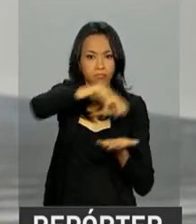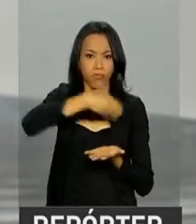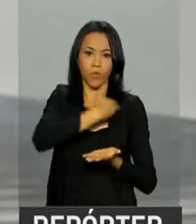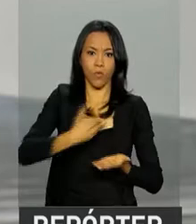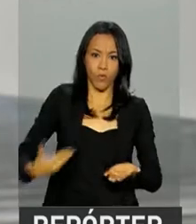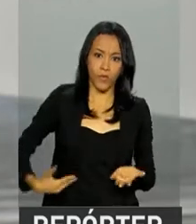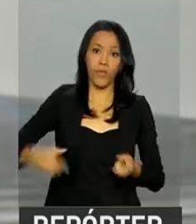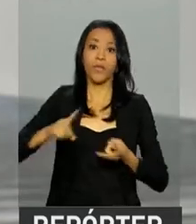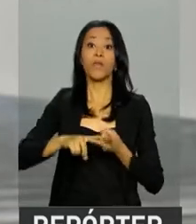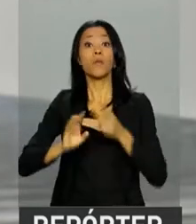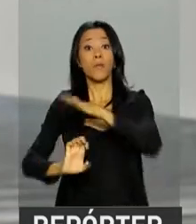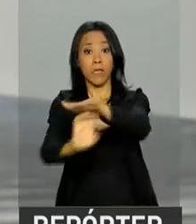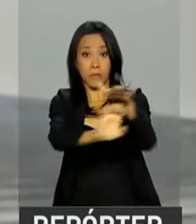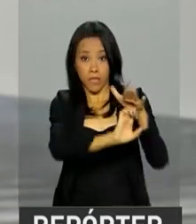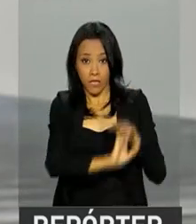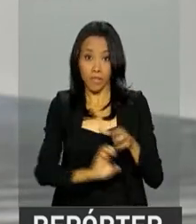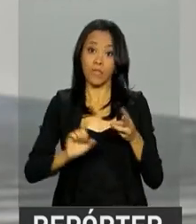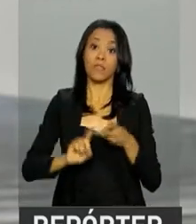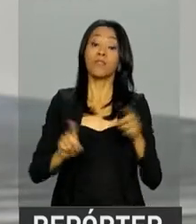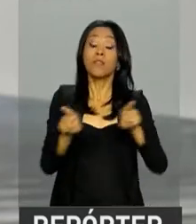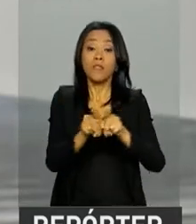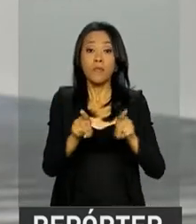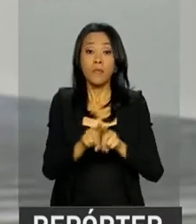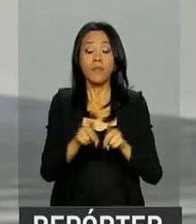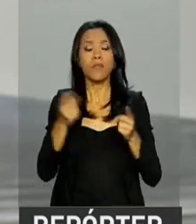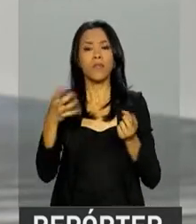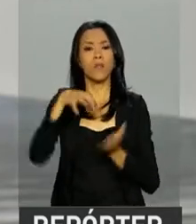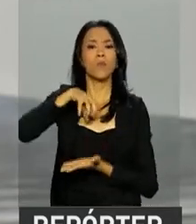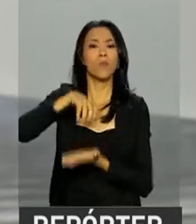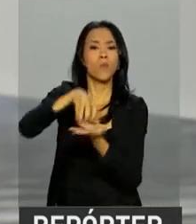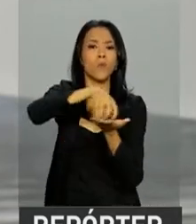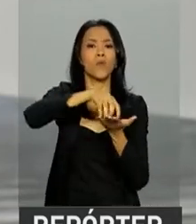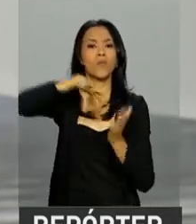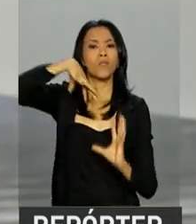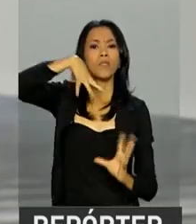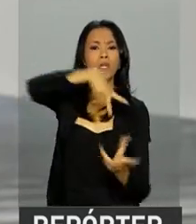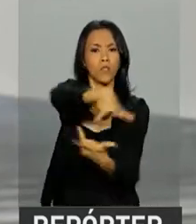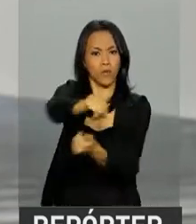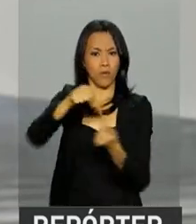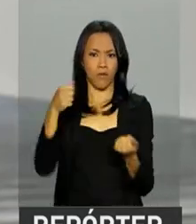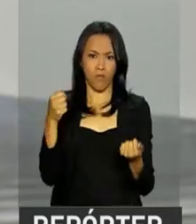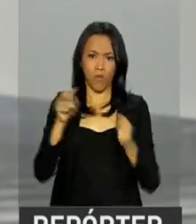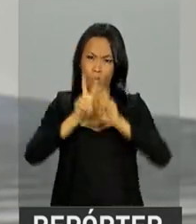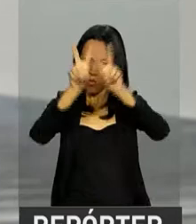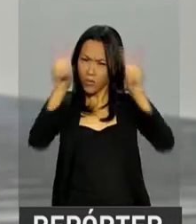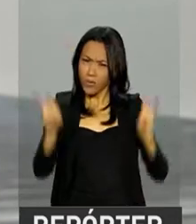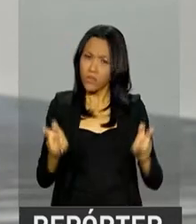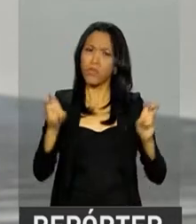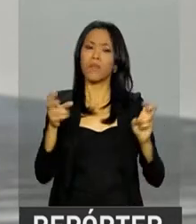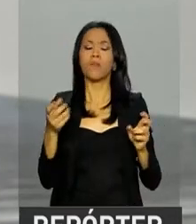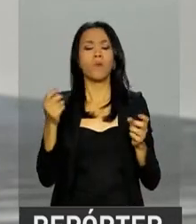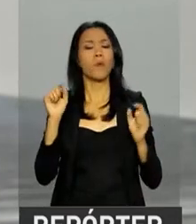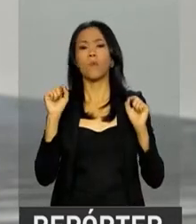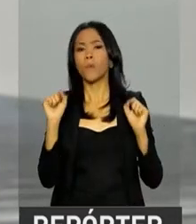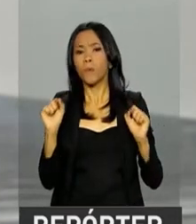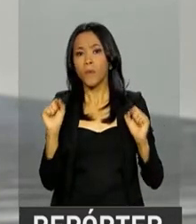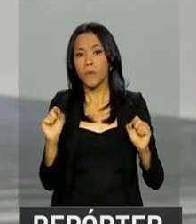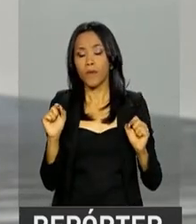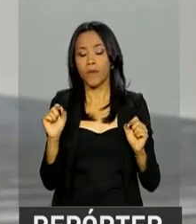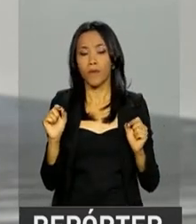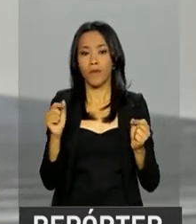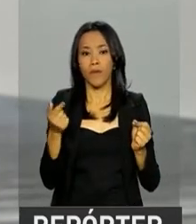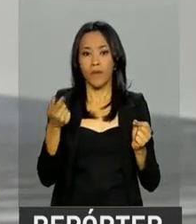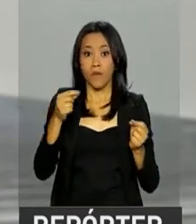órgãos internacionais com relevância no cenário econômico global serão debatidos temas como inserção